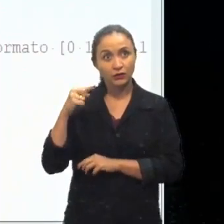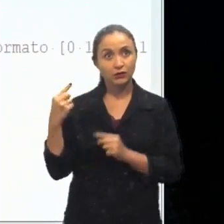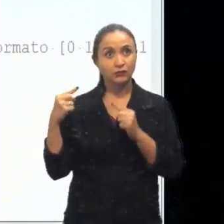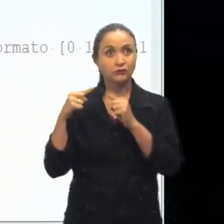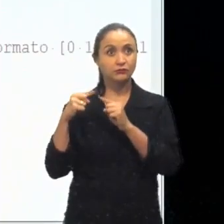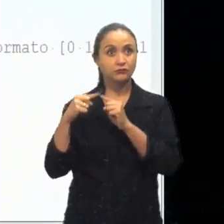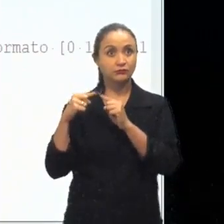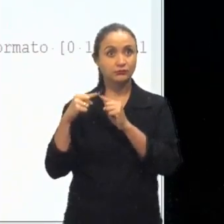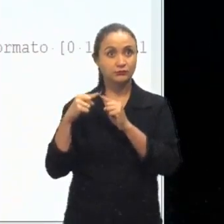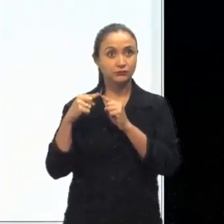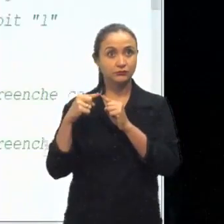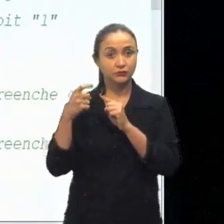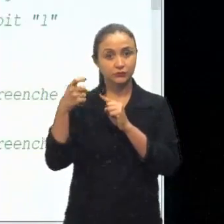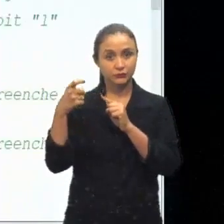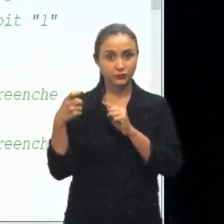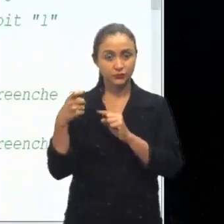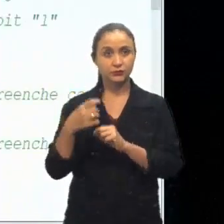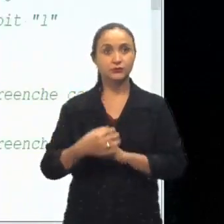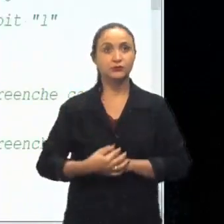da portadora e é o x.